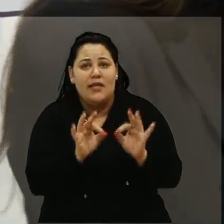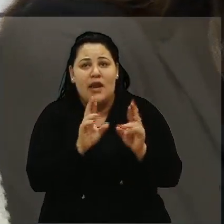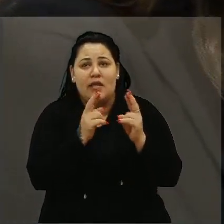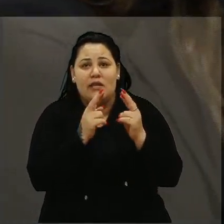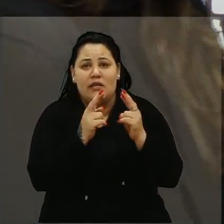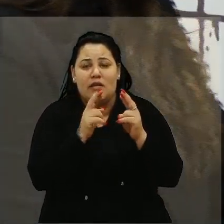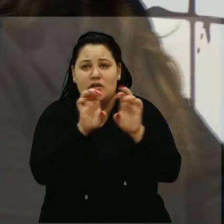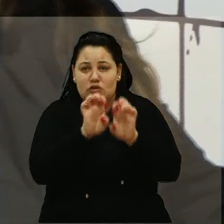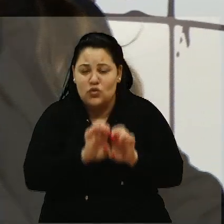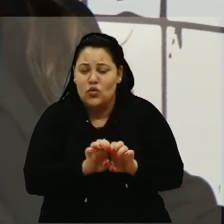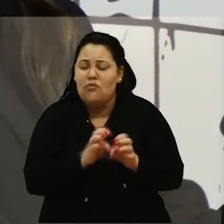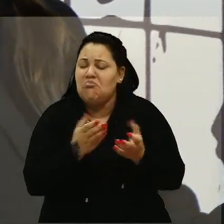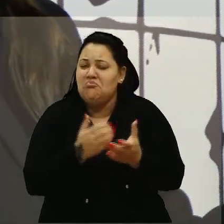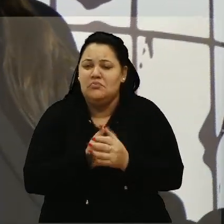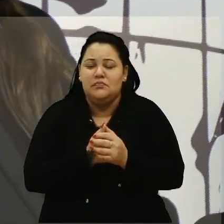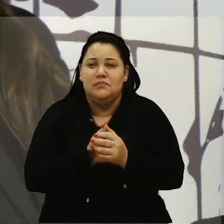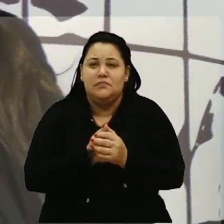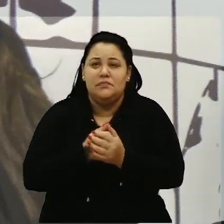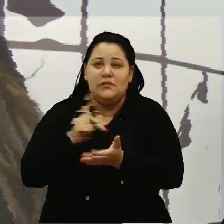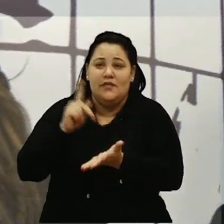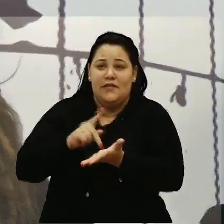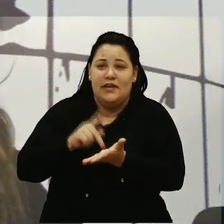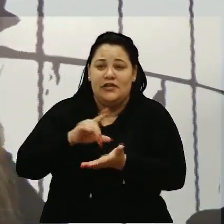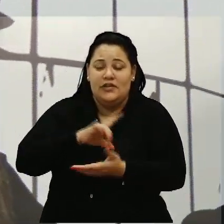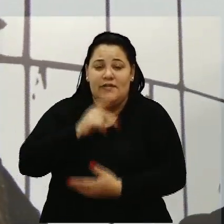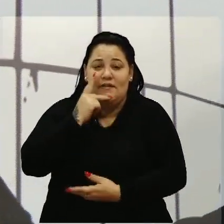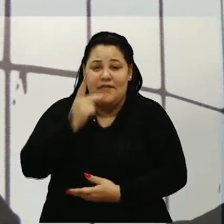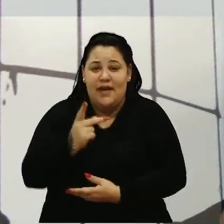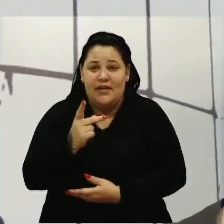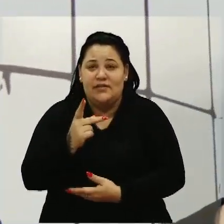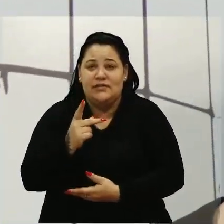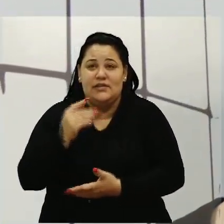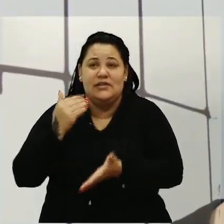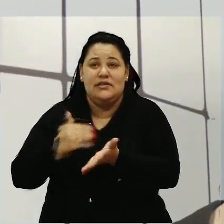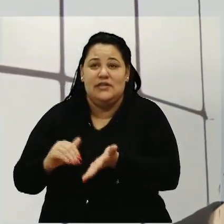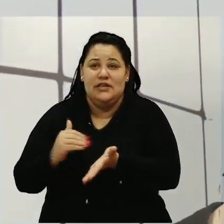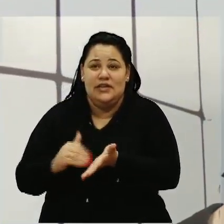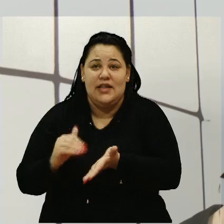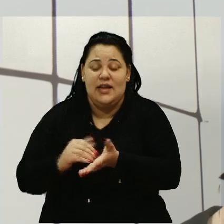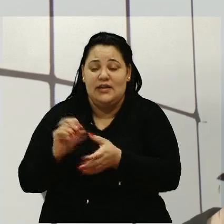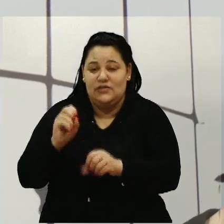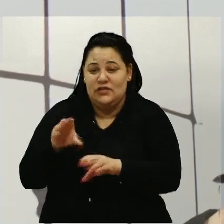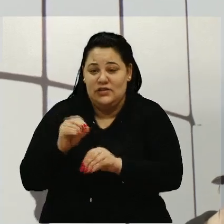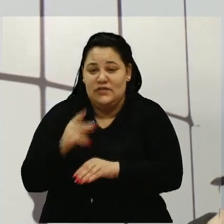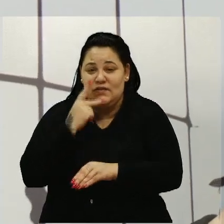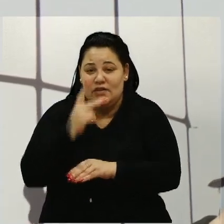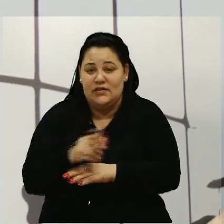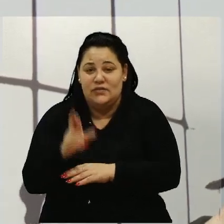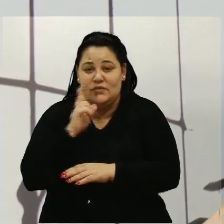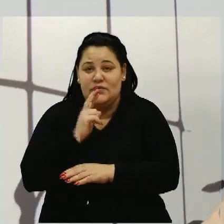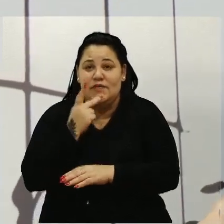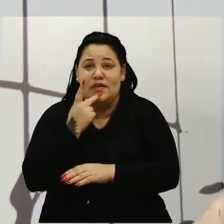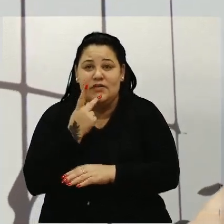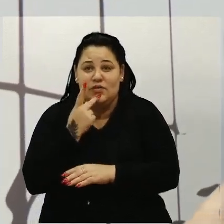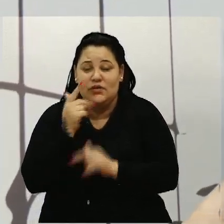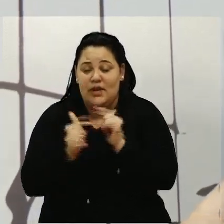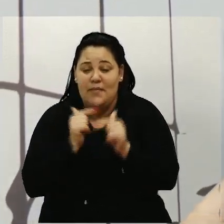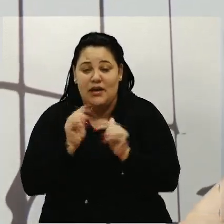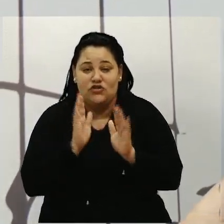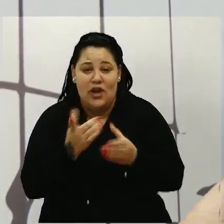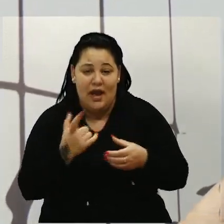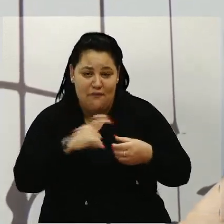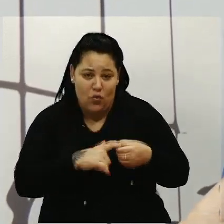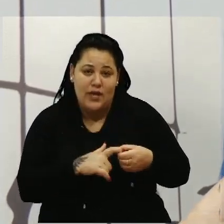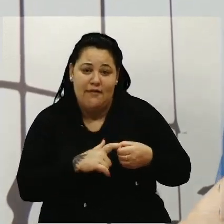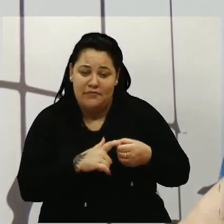reestruturação? Na verdade, a gente teve a fala da secretária da Educação aqui no iniciozinho de fevereiro, dizendo que o serviço já voltaria e que o Cined